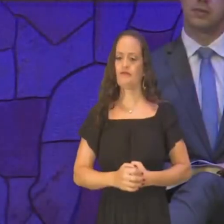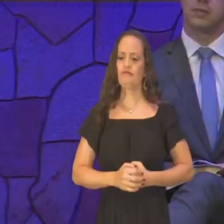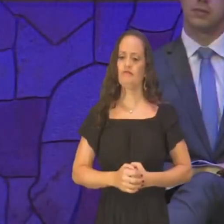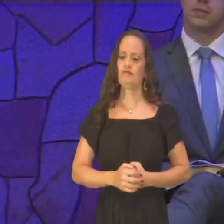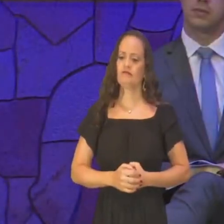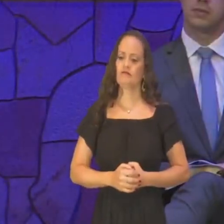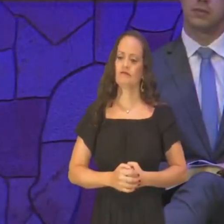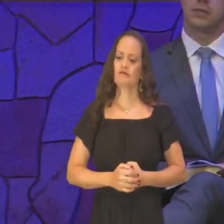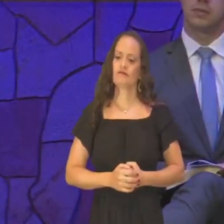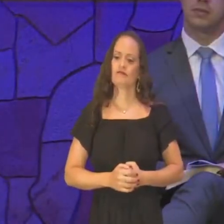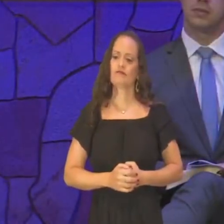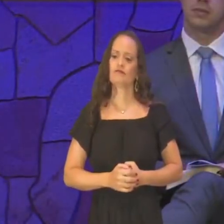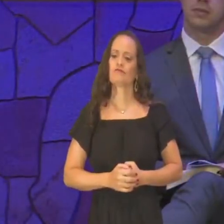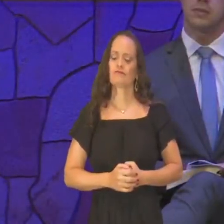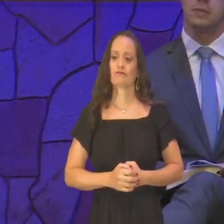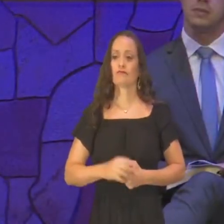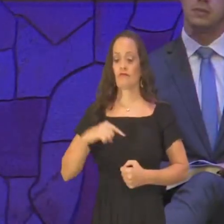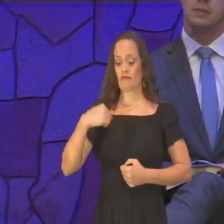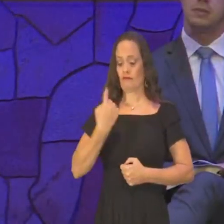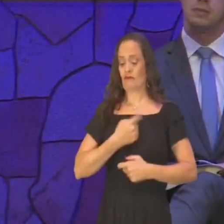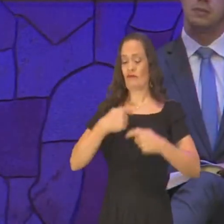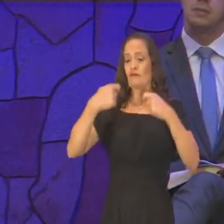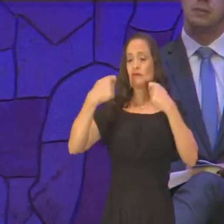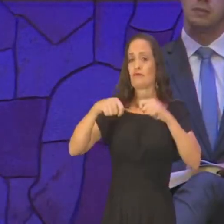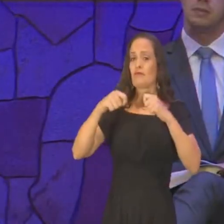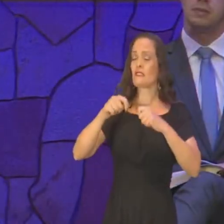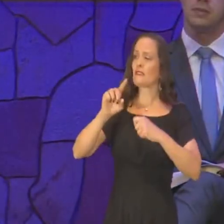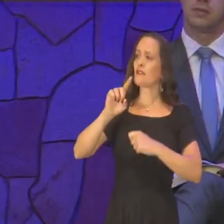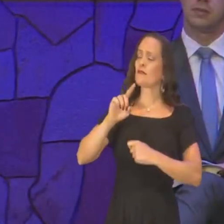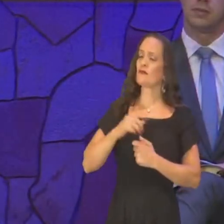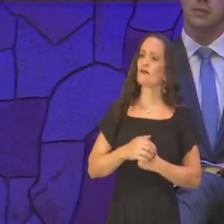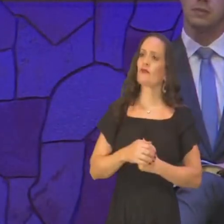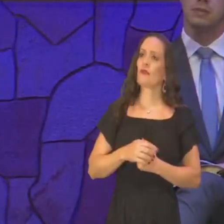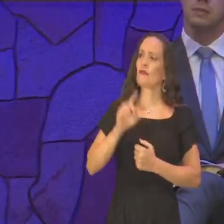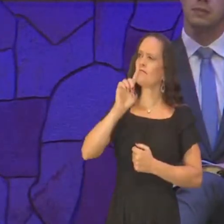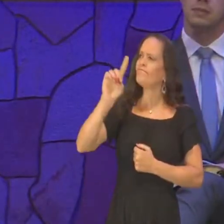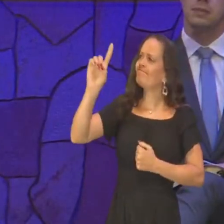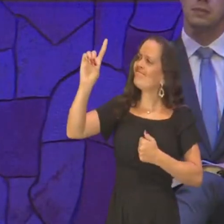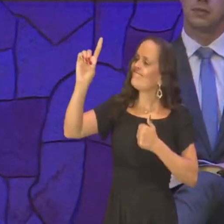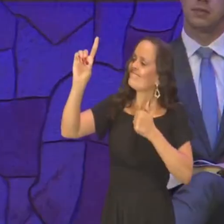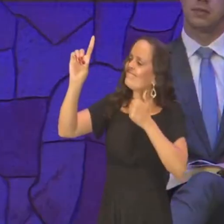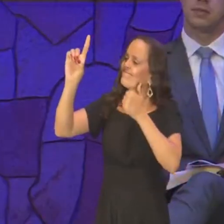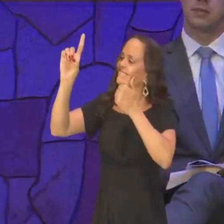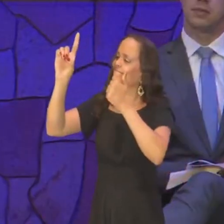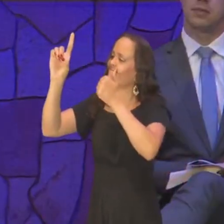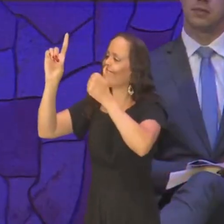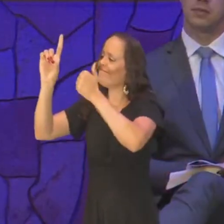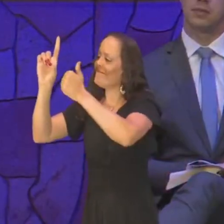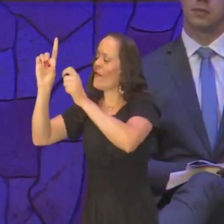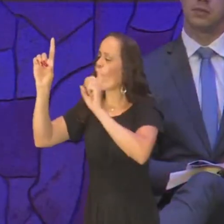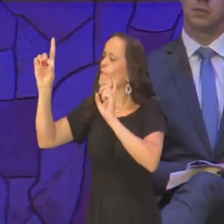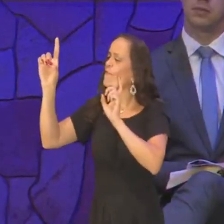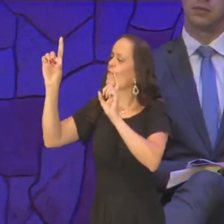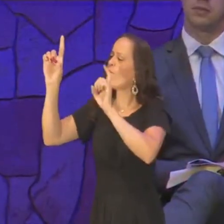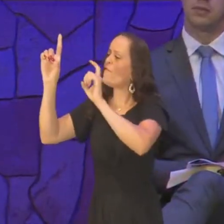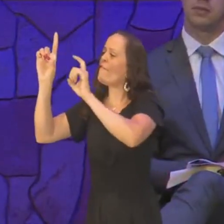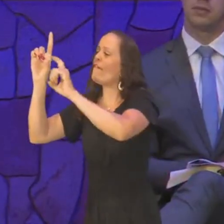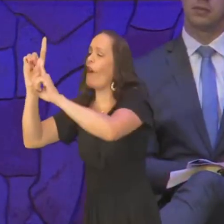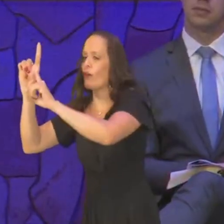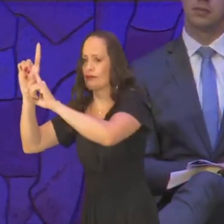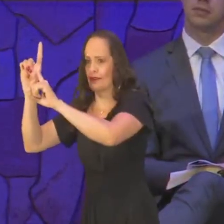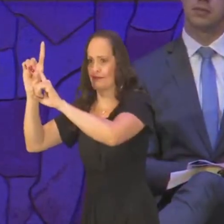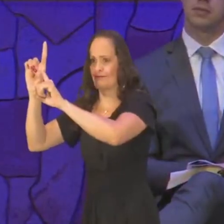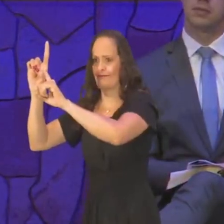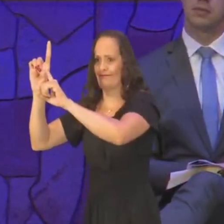esse aproximar da presença de Deus, um retorno à presença de